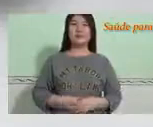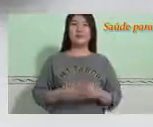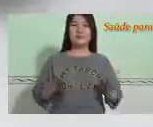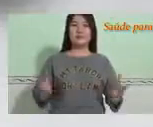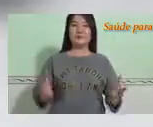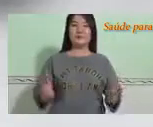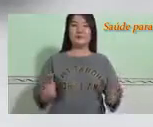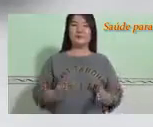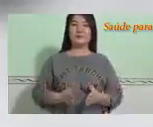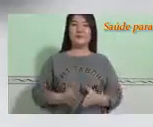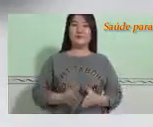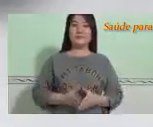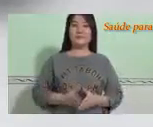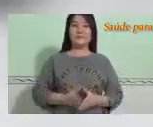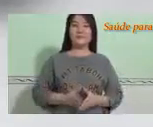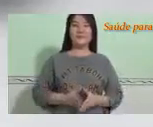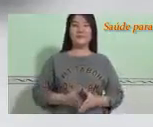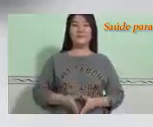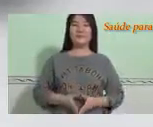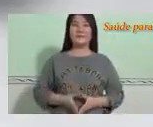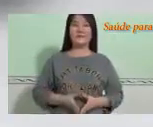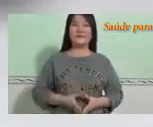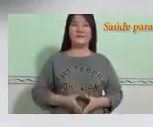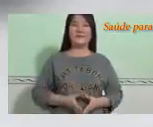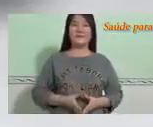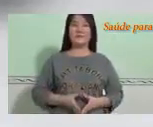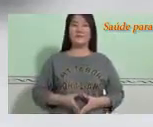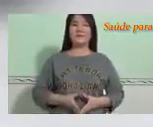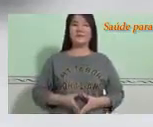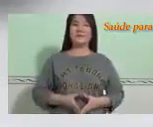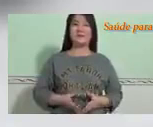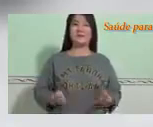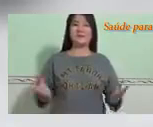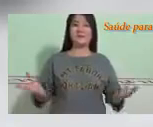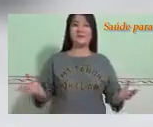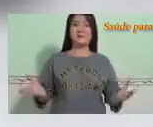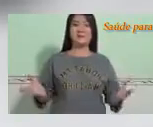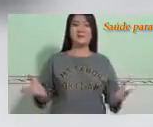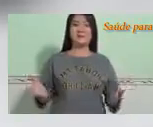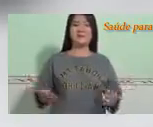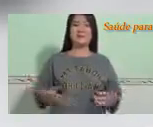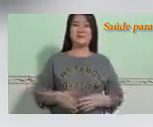Saiba também quais são os alimentos ricos em cafeína. Ponto. Sempre que possível, vírgula,